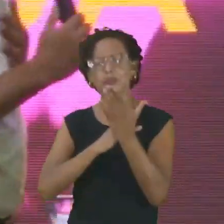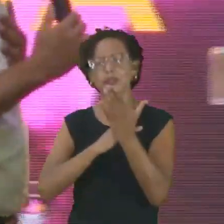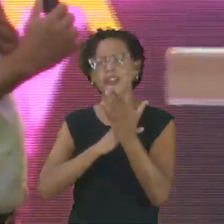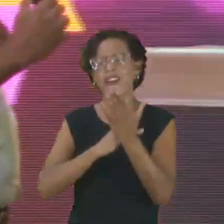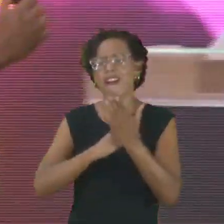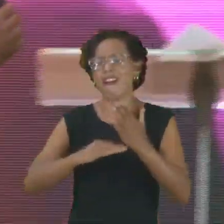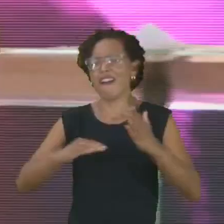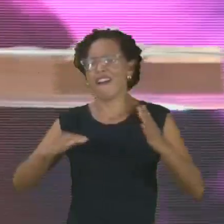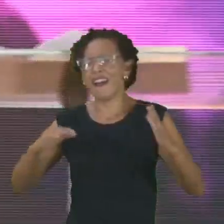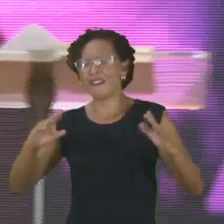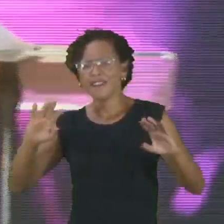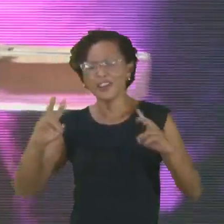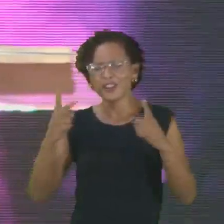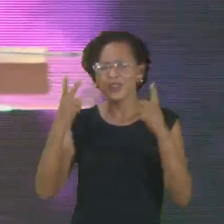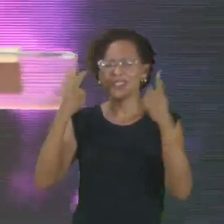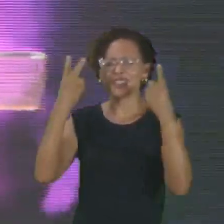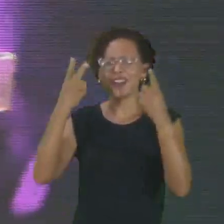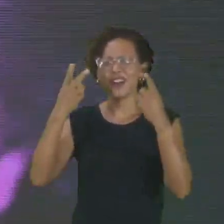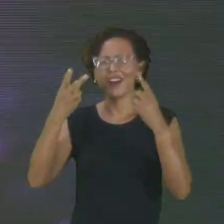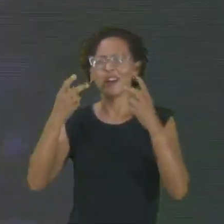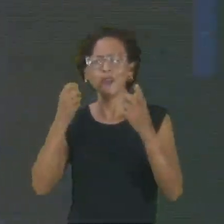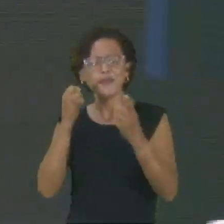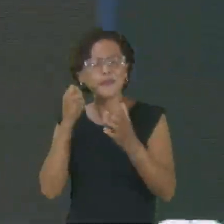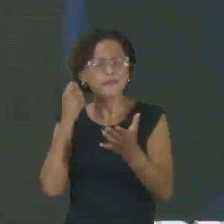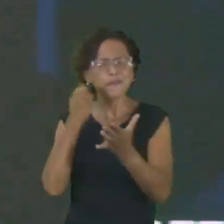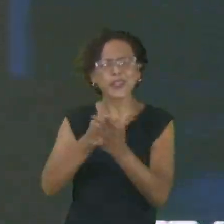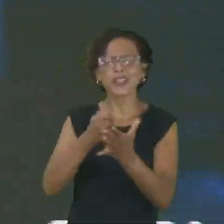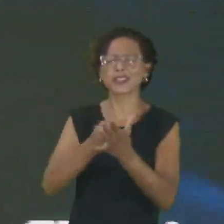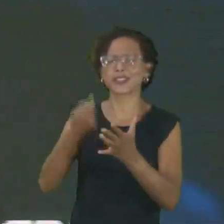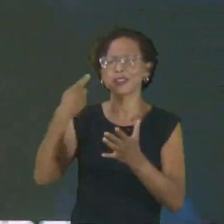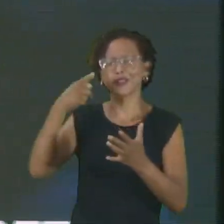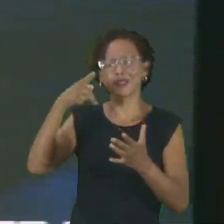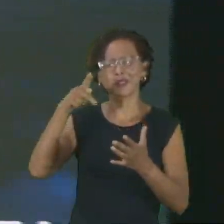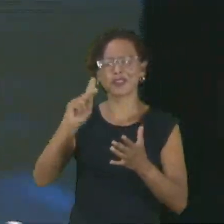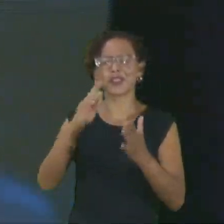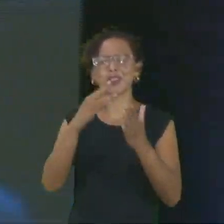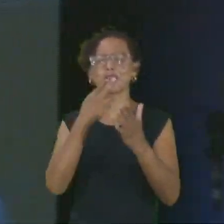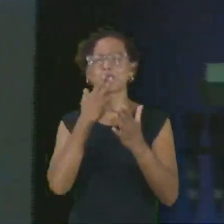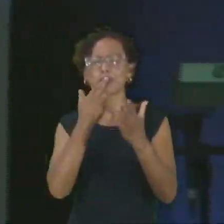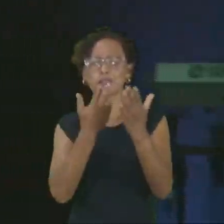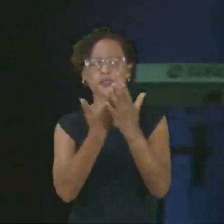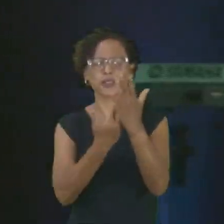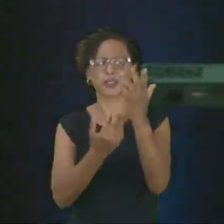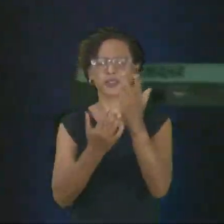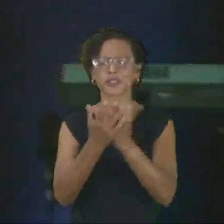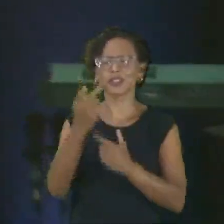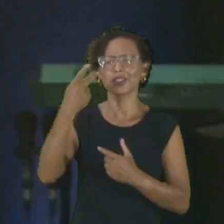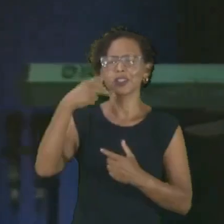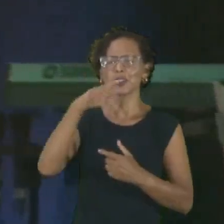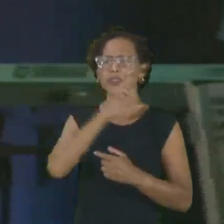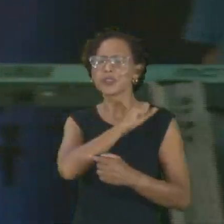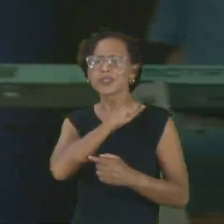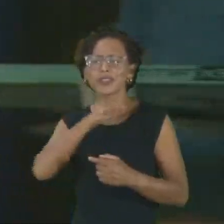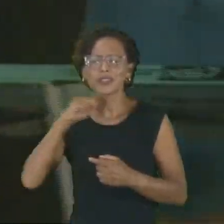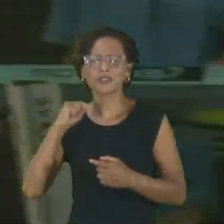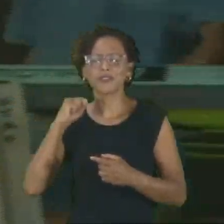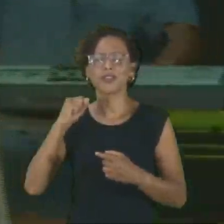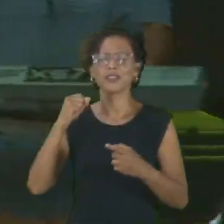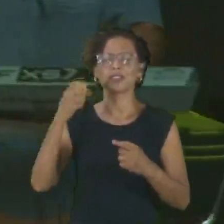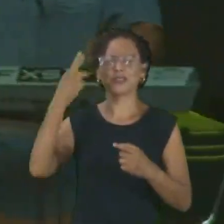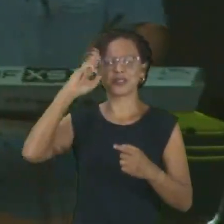a valorizar o preço do teu sangue, do teu sacrifício. Diga